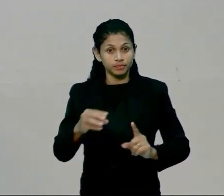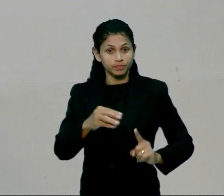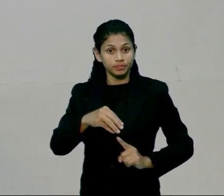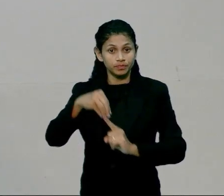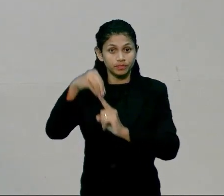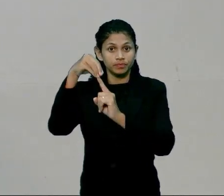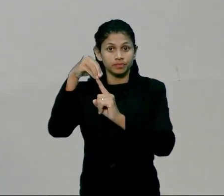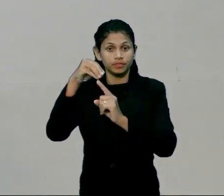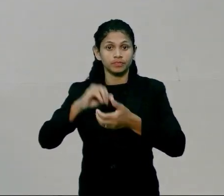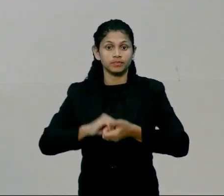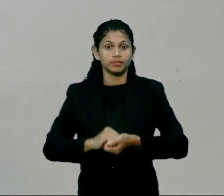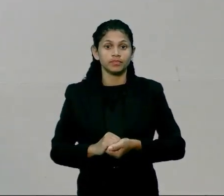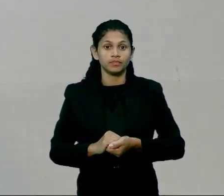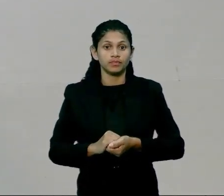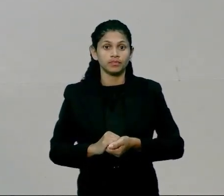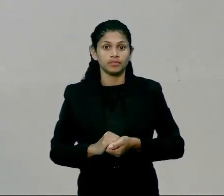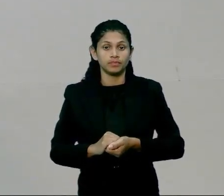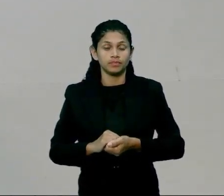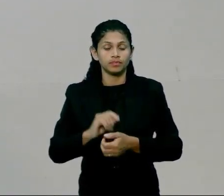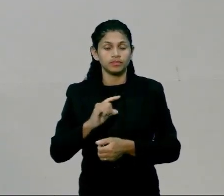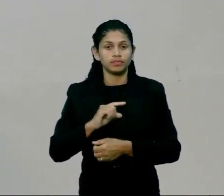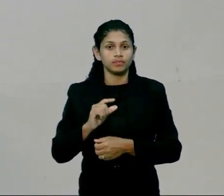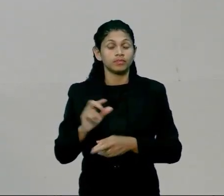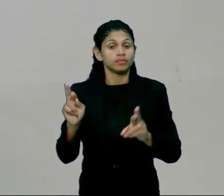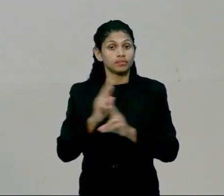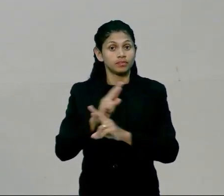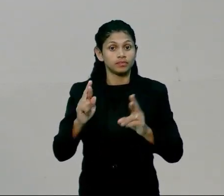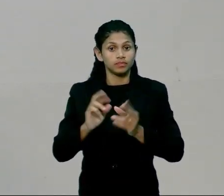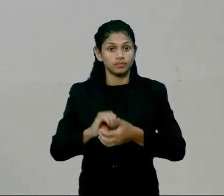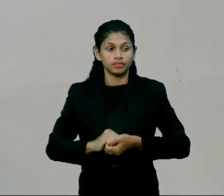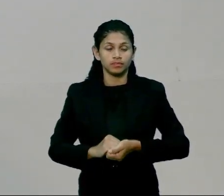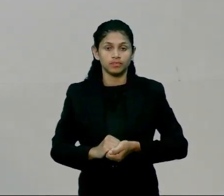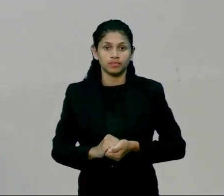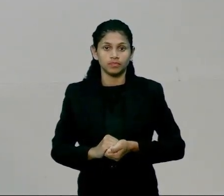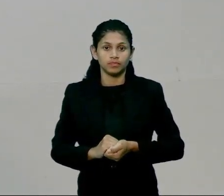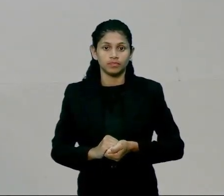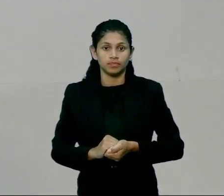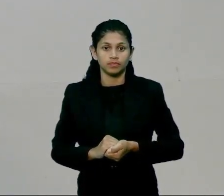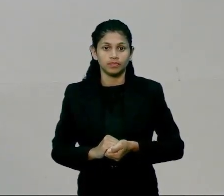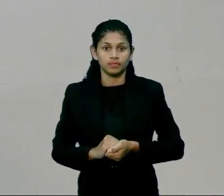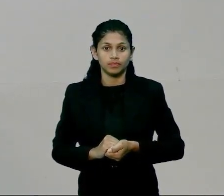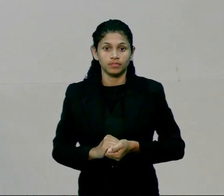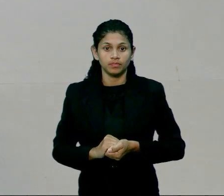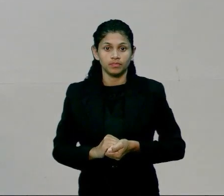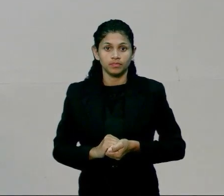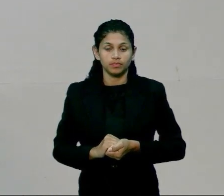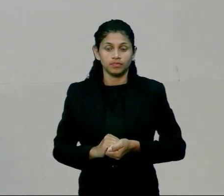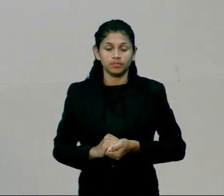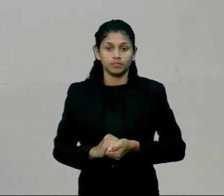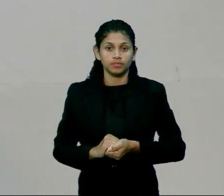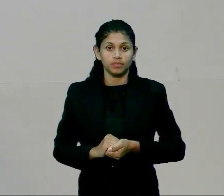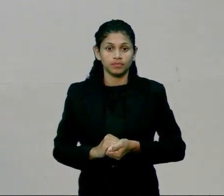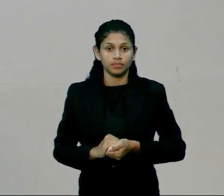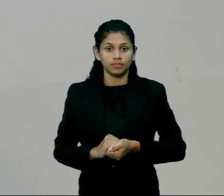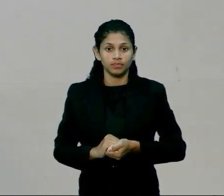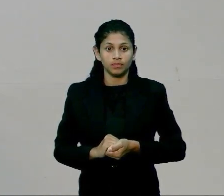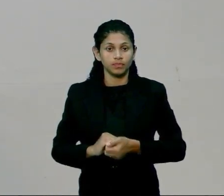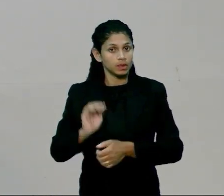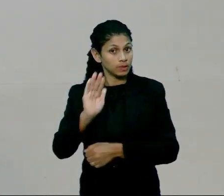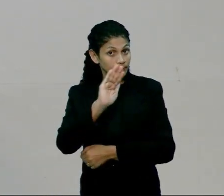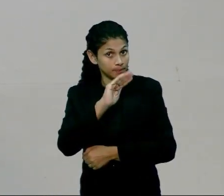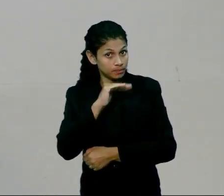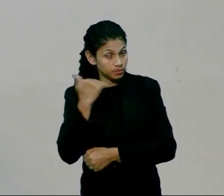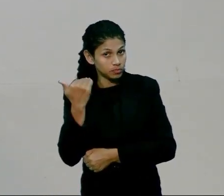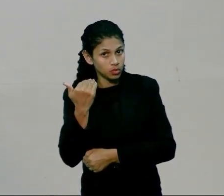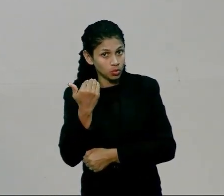tenha medo de filme de terror, a gente deve ter a associação da seguinte forma: The Walking Dead são mortos-vivos, e só por si só já não